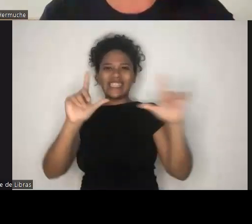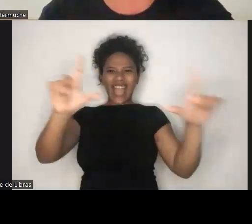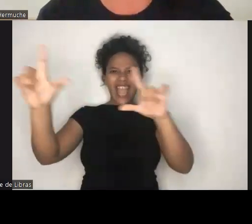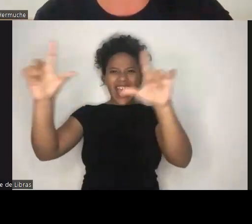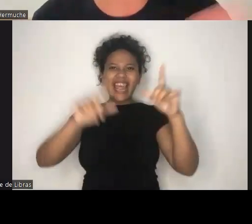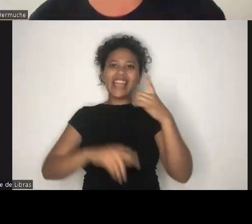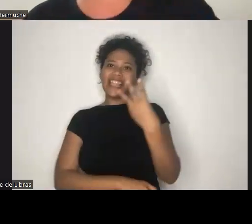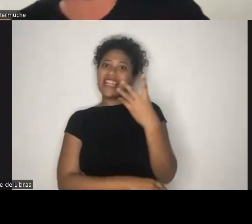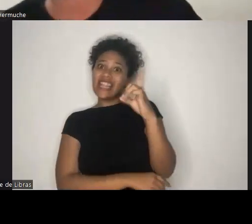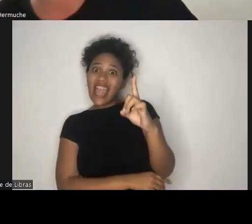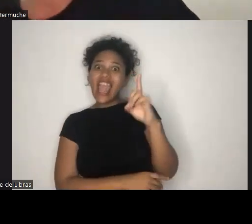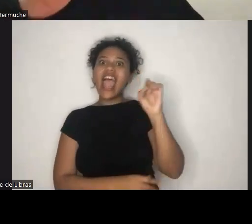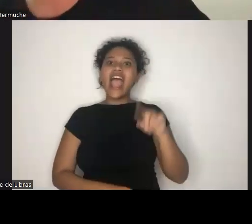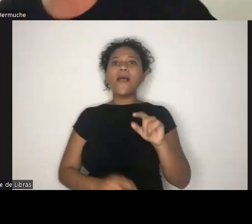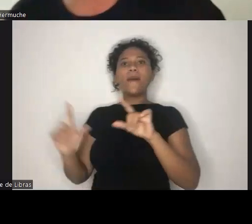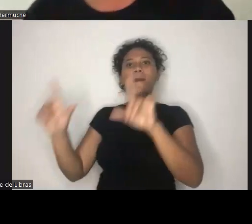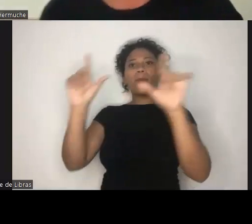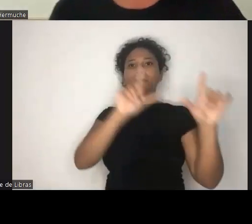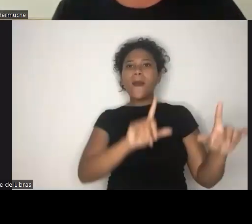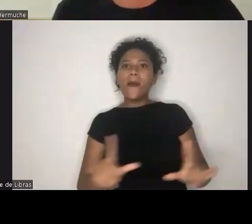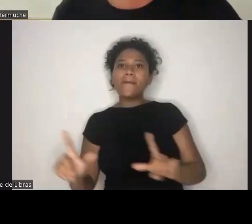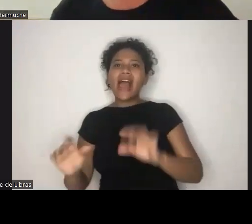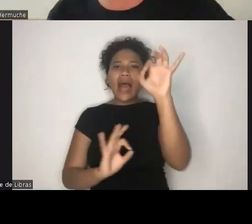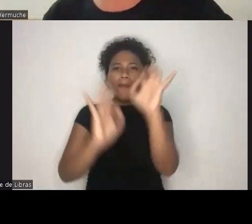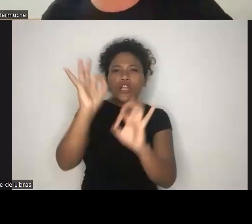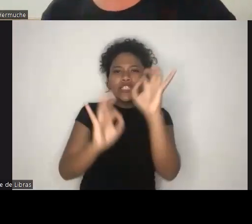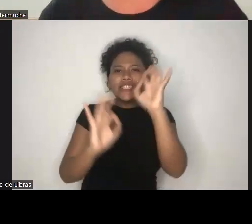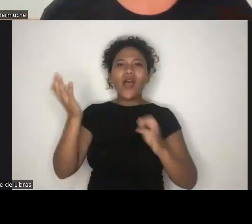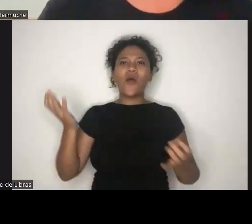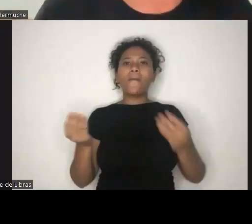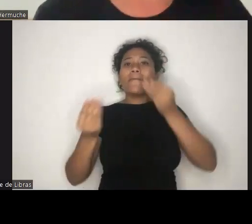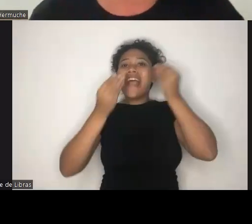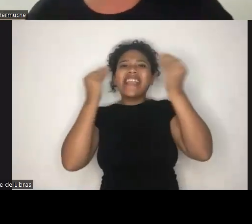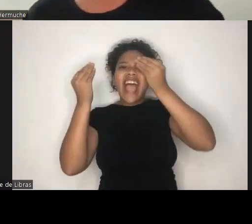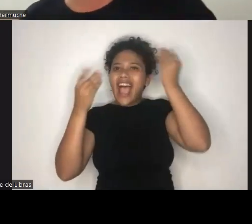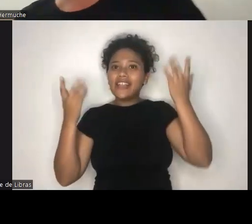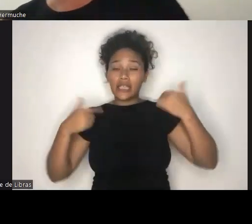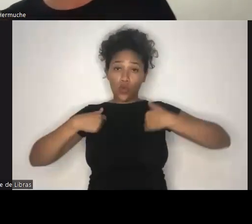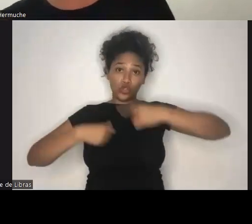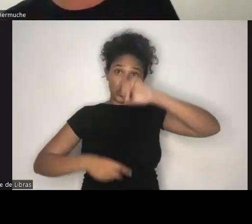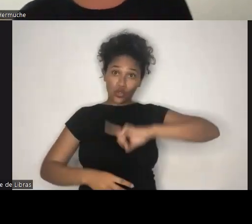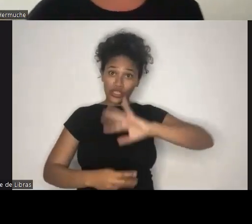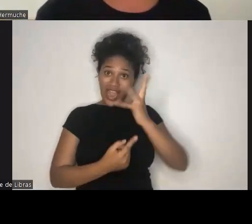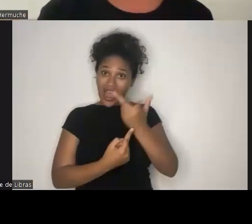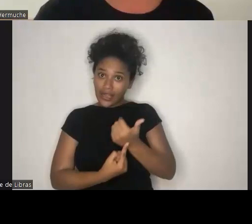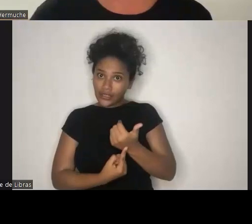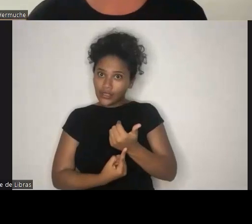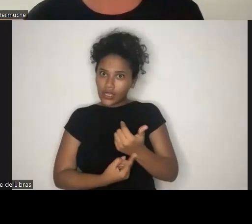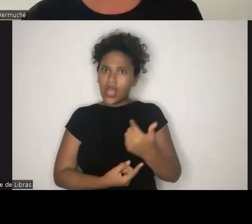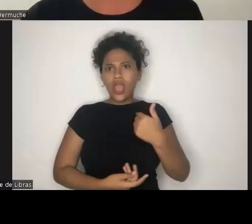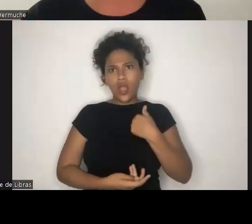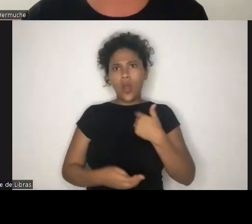que são plataformas de elaboração de maquiagem eu como diretor de arte eu eu brinco